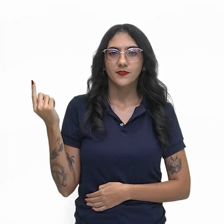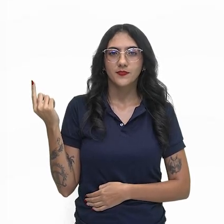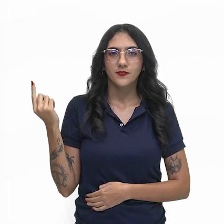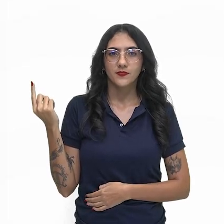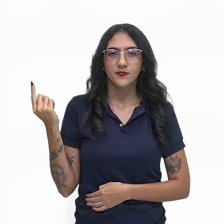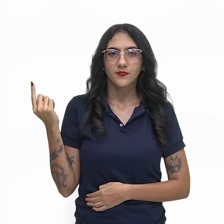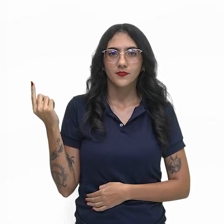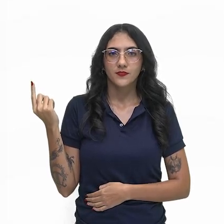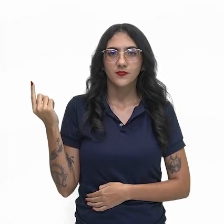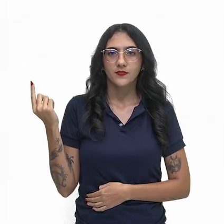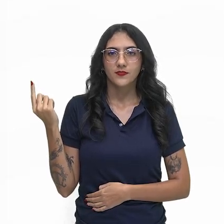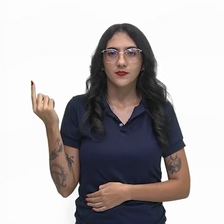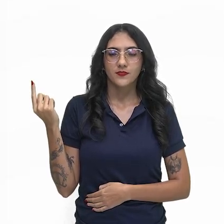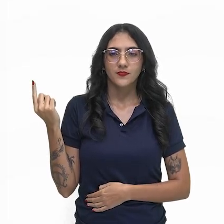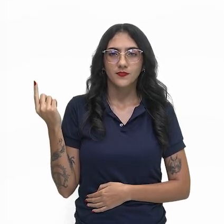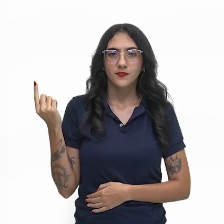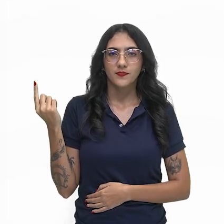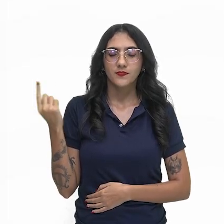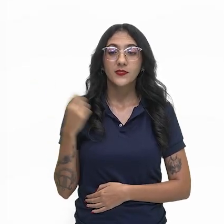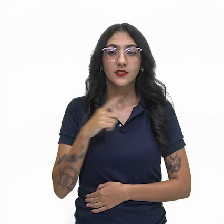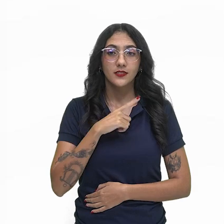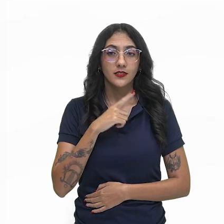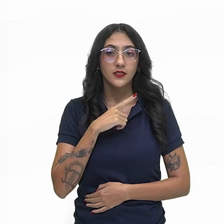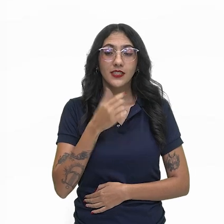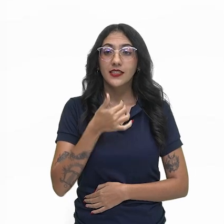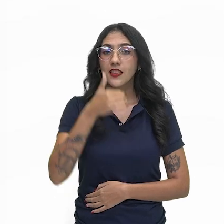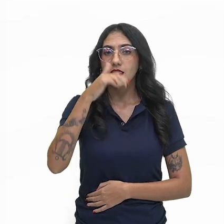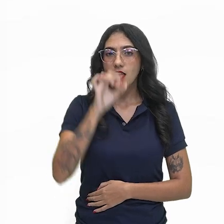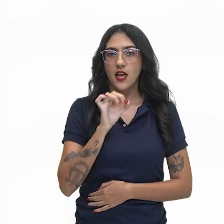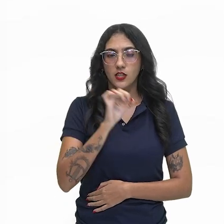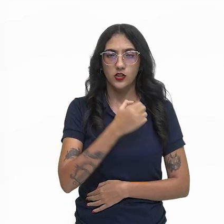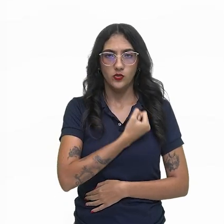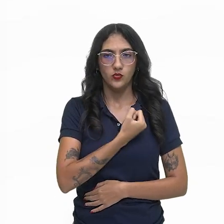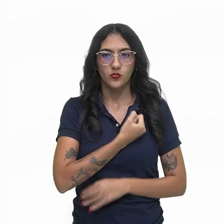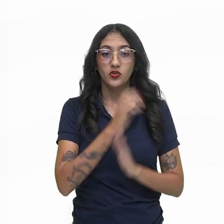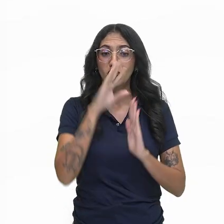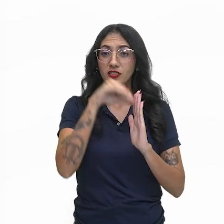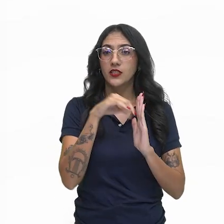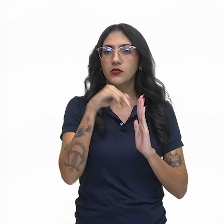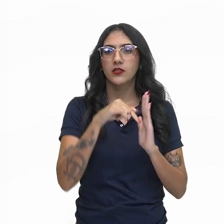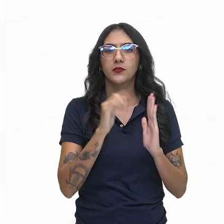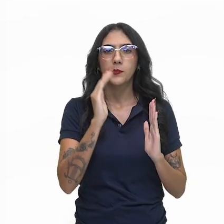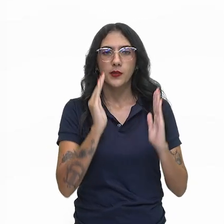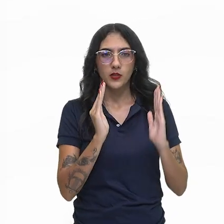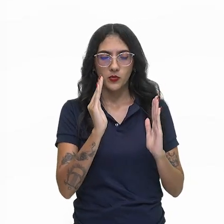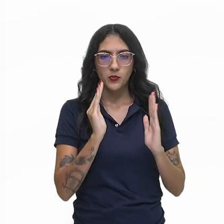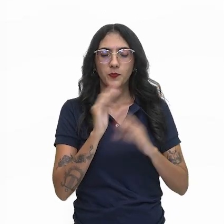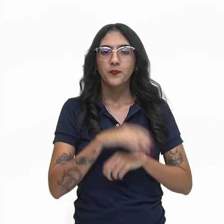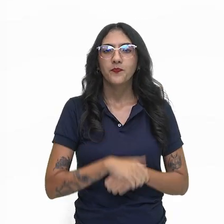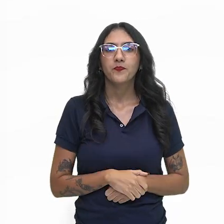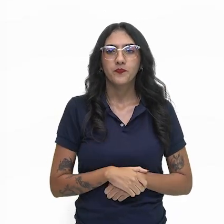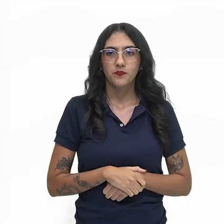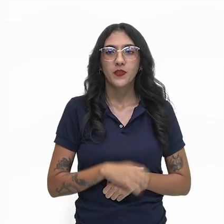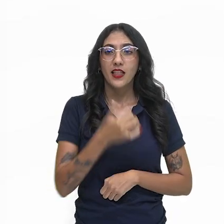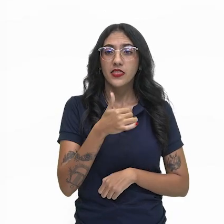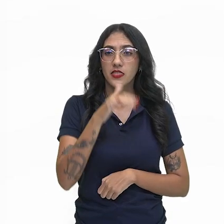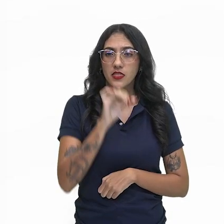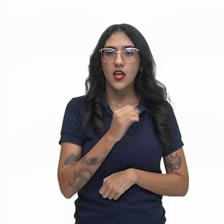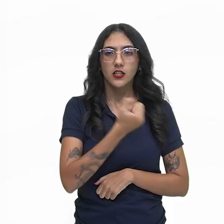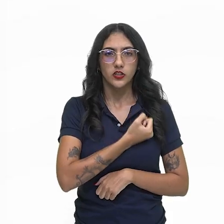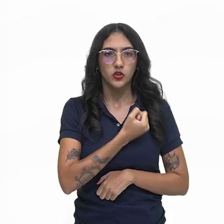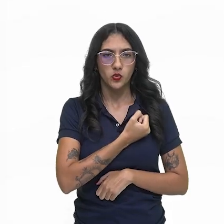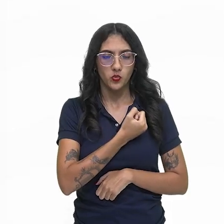7, 8, 9, 10 algarismos significativos. Essa medida tem 10